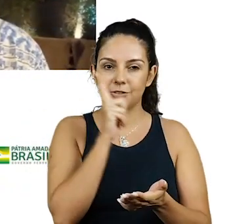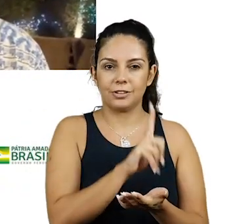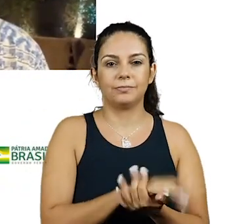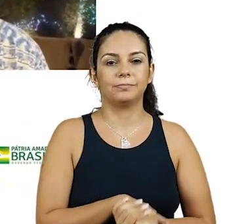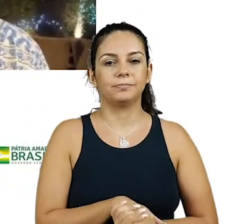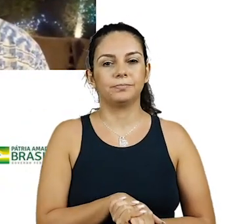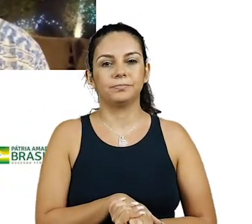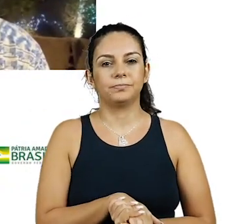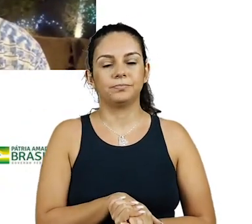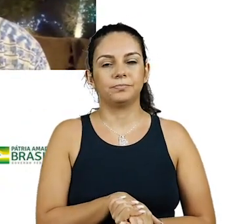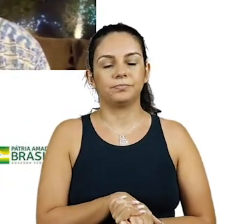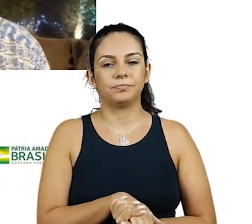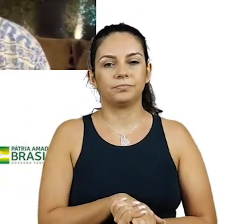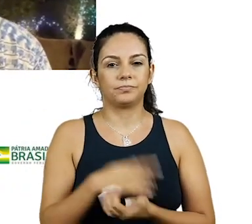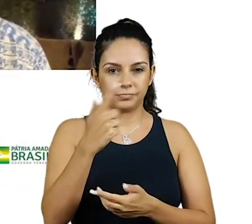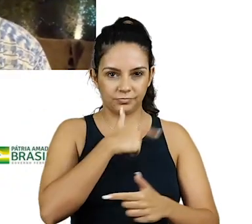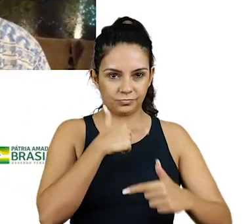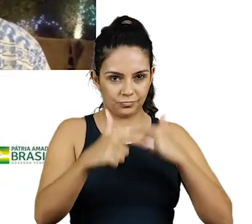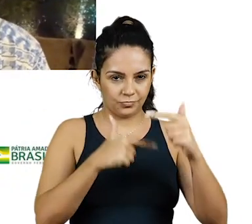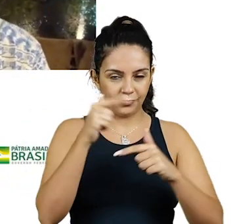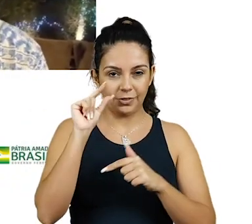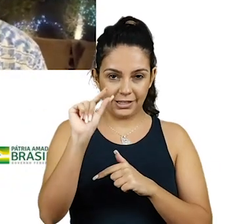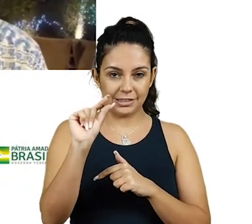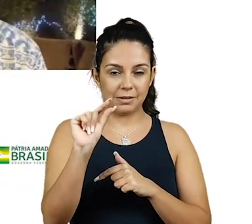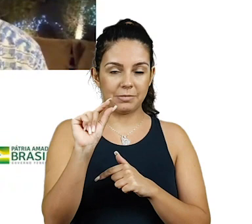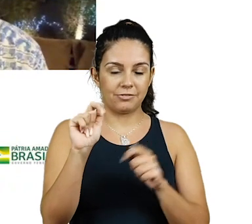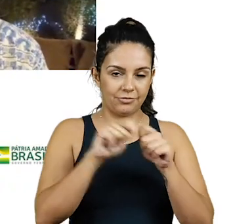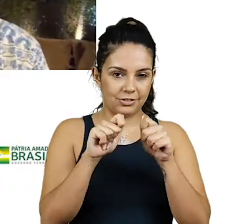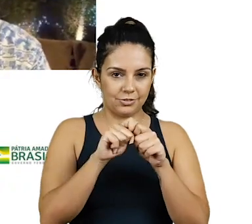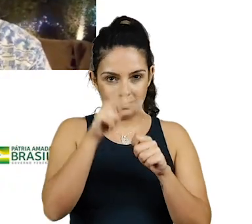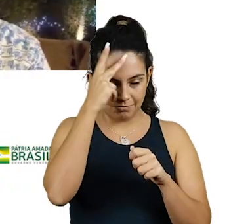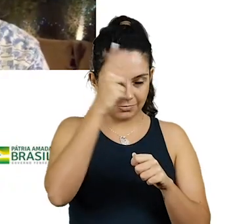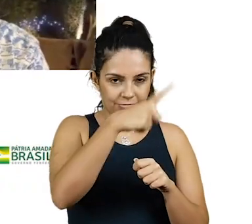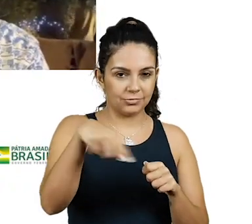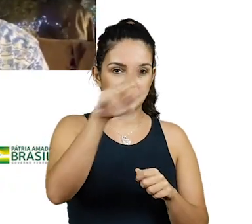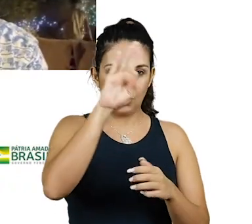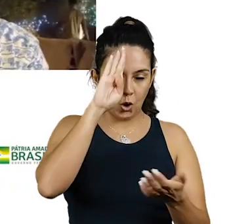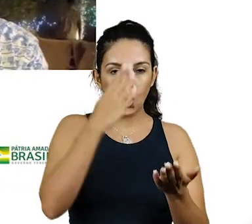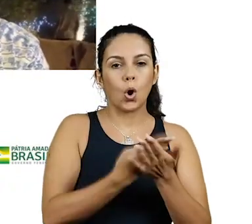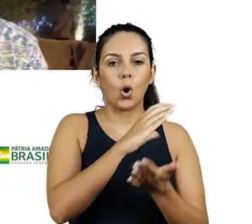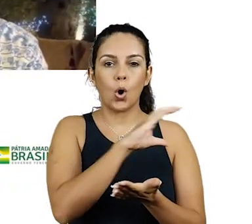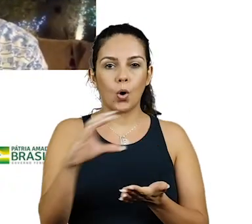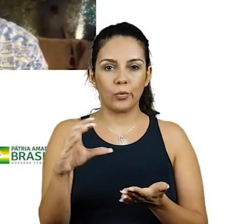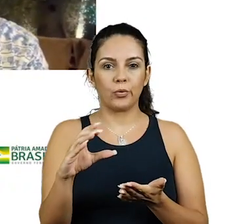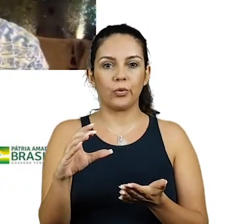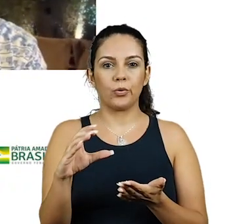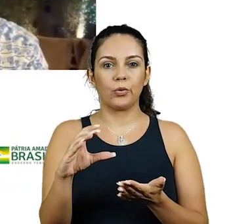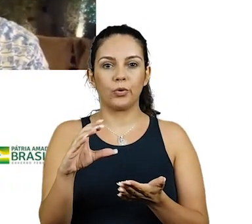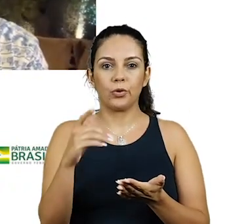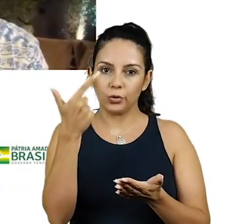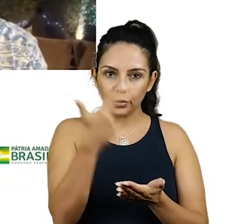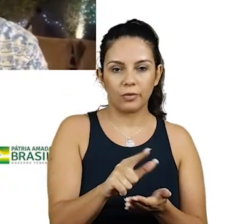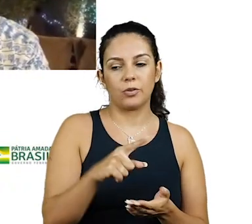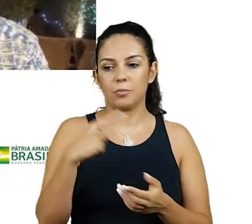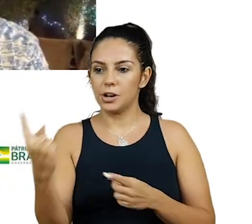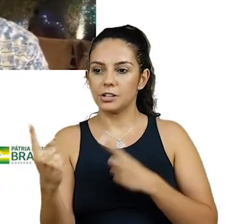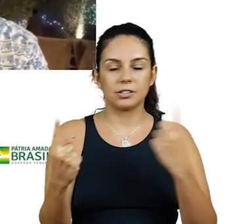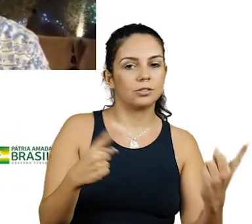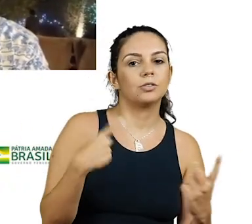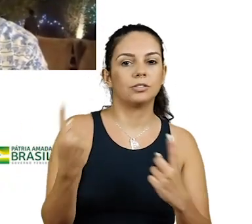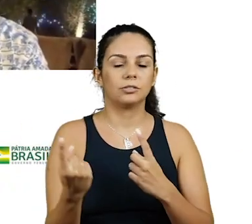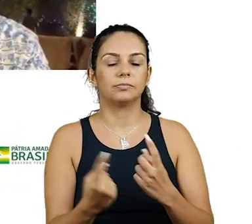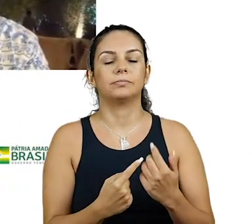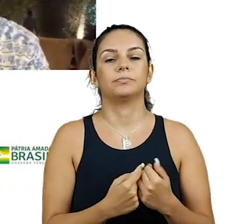conseguiu. Nossa tarefa daqui a pouco é fazer com que as pessoas confiem novamente uma nas